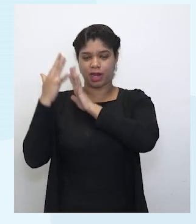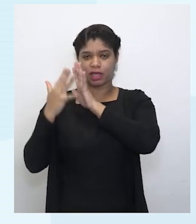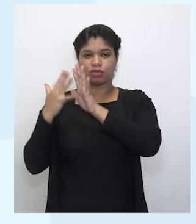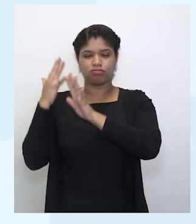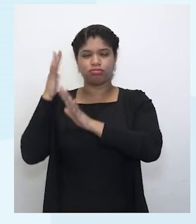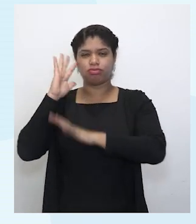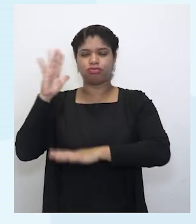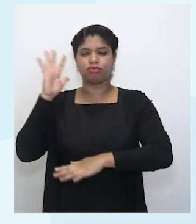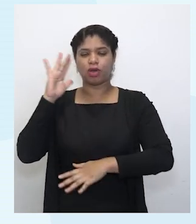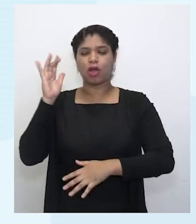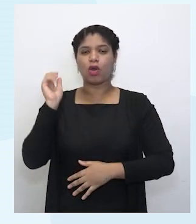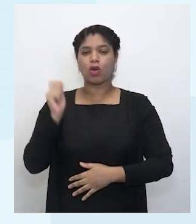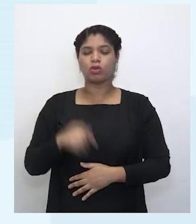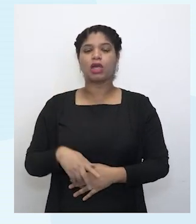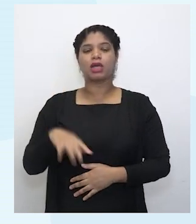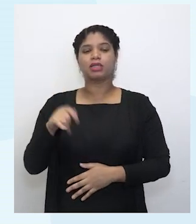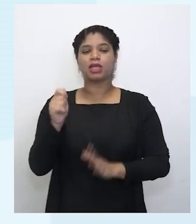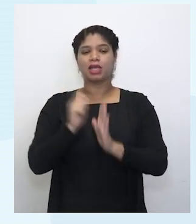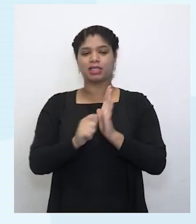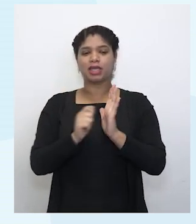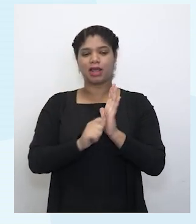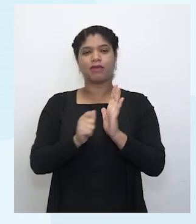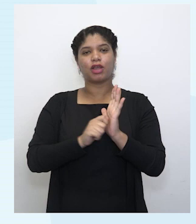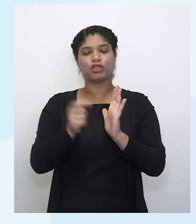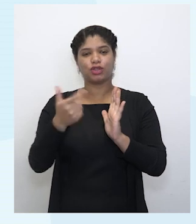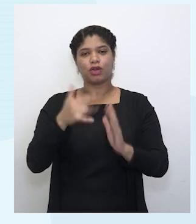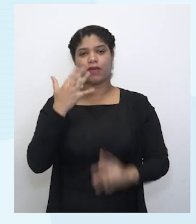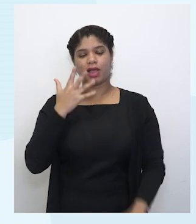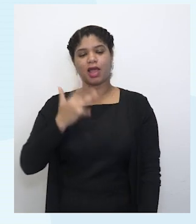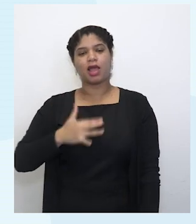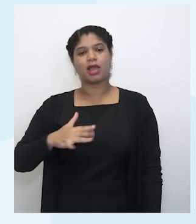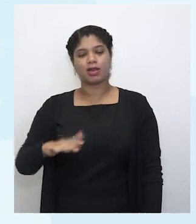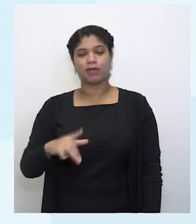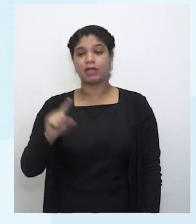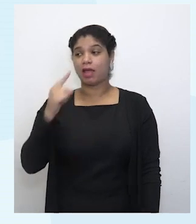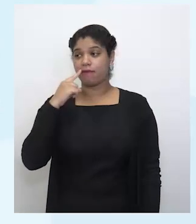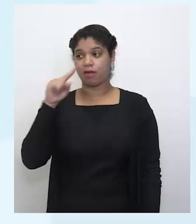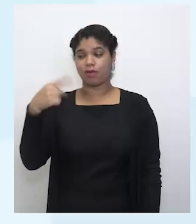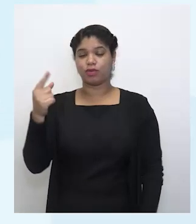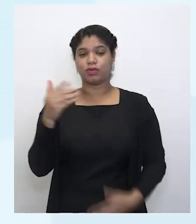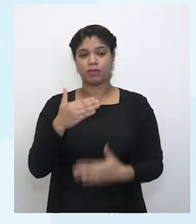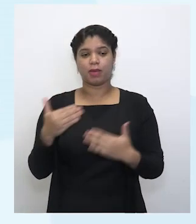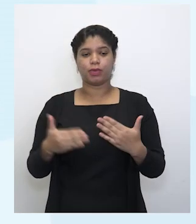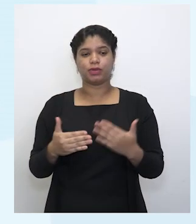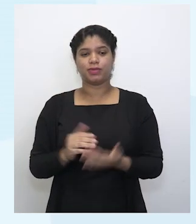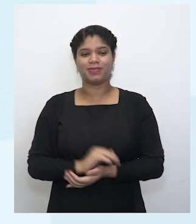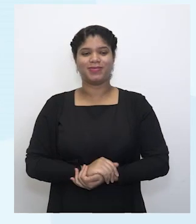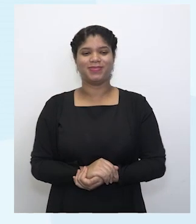após a reescrita das crianças, né? Que é o slide seguinte, por favor.